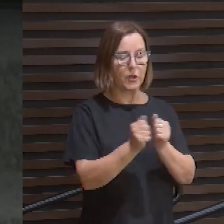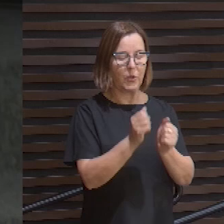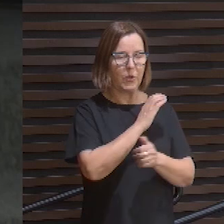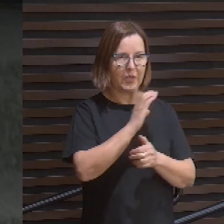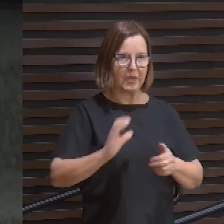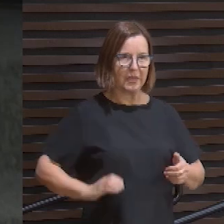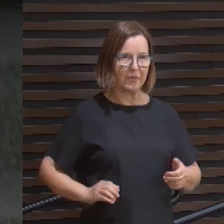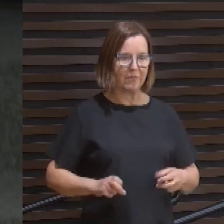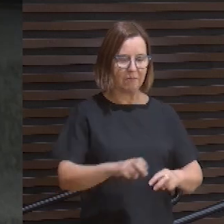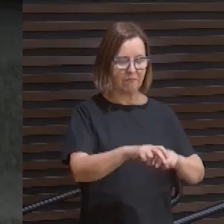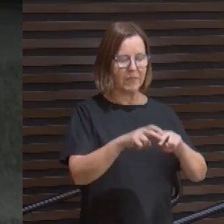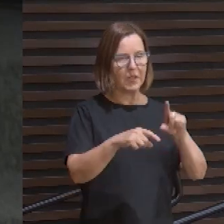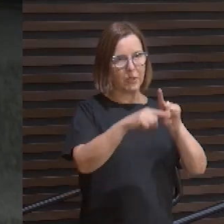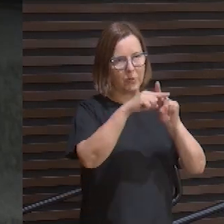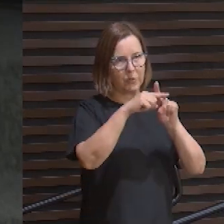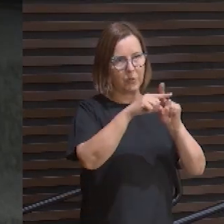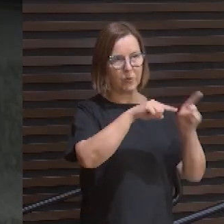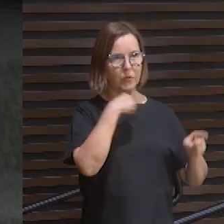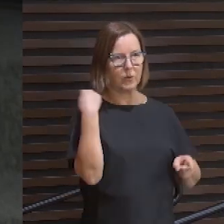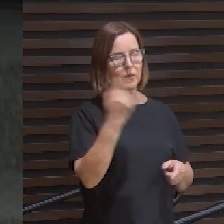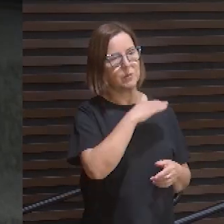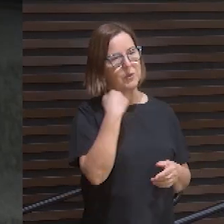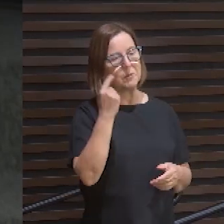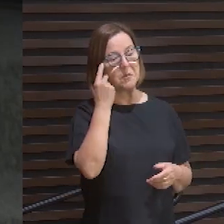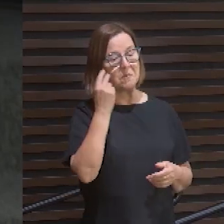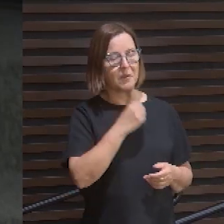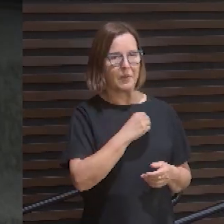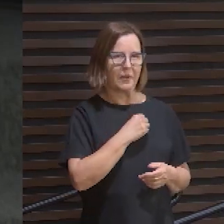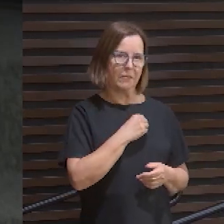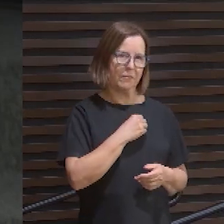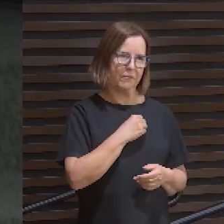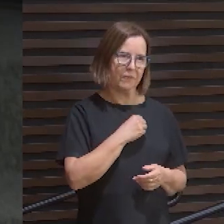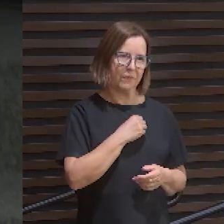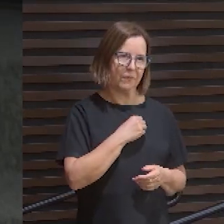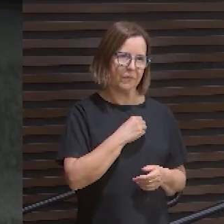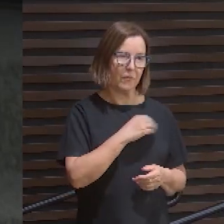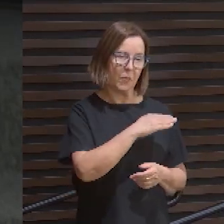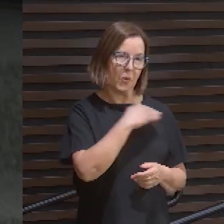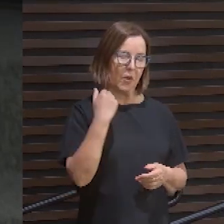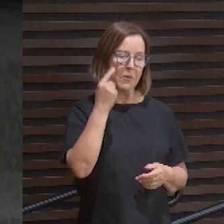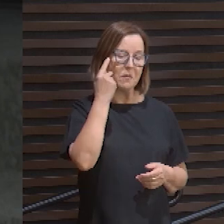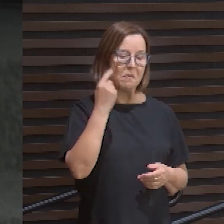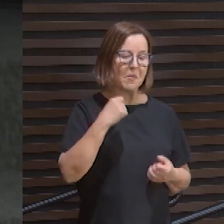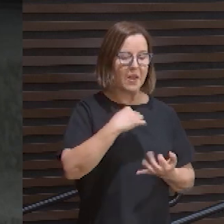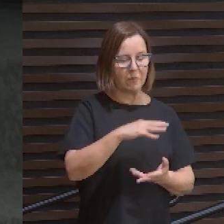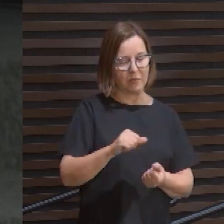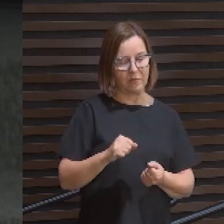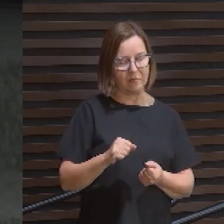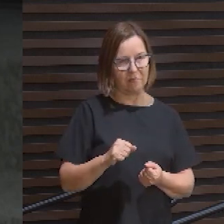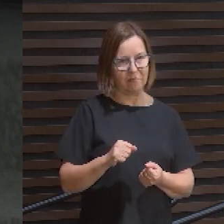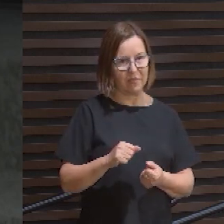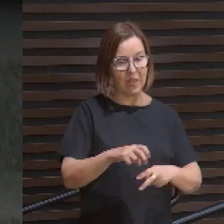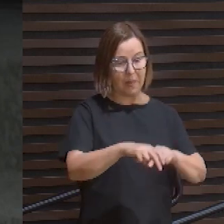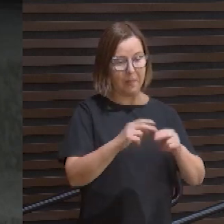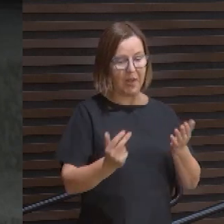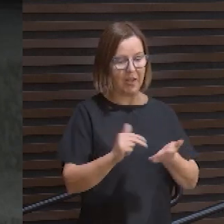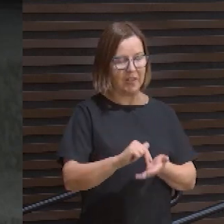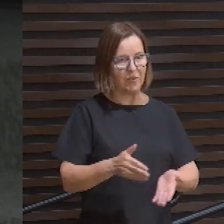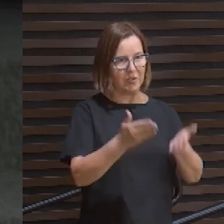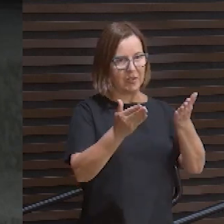Pela cruz, nós morremos para o pecado, morremos para o mundo, e pela